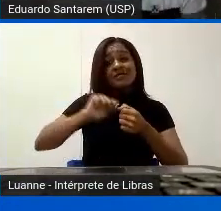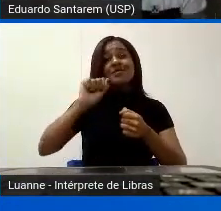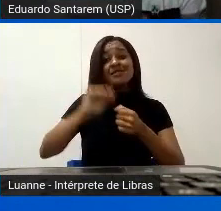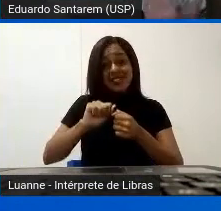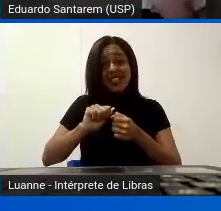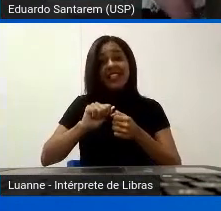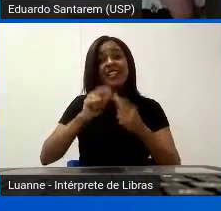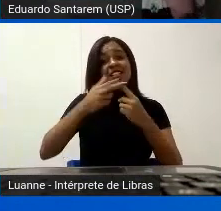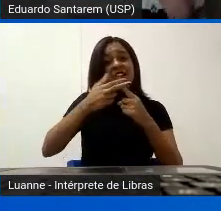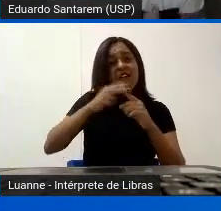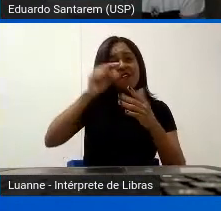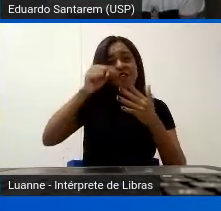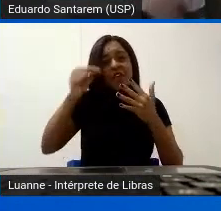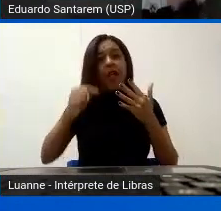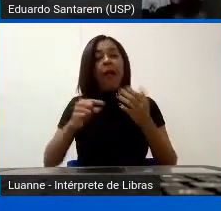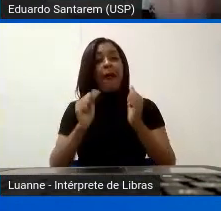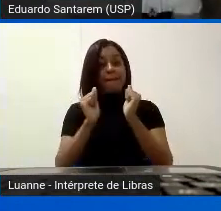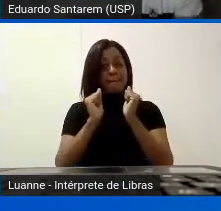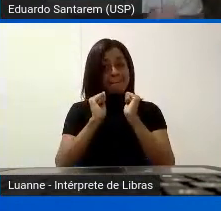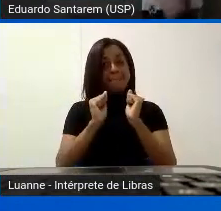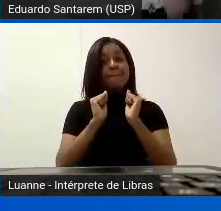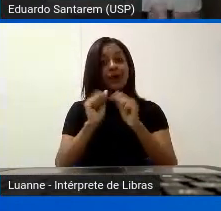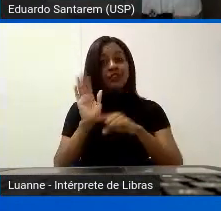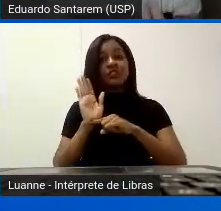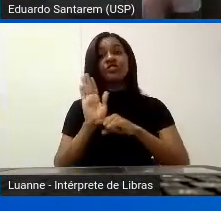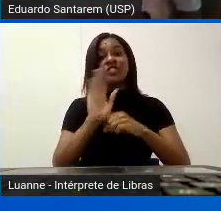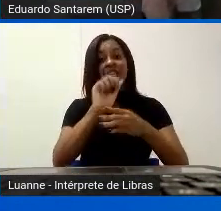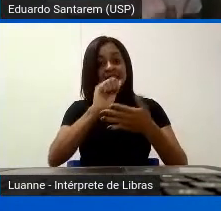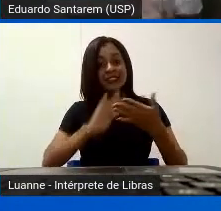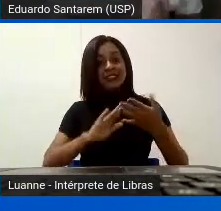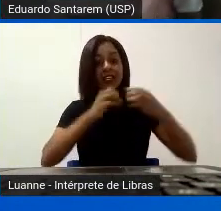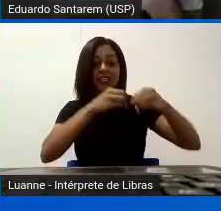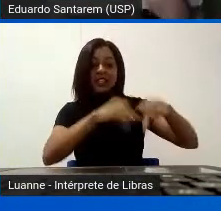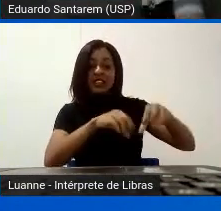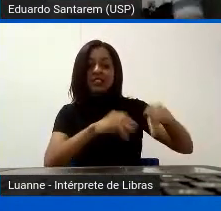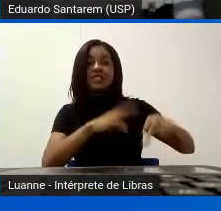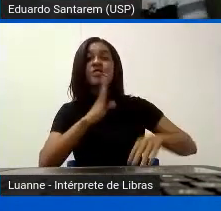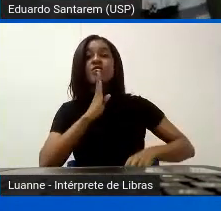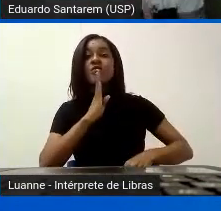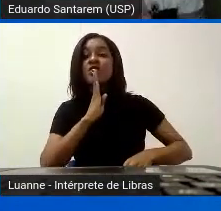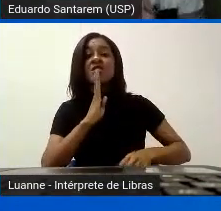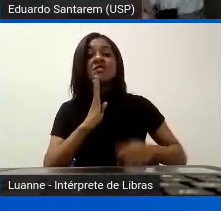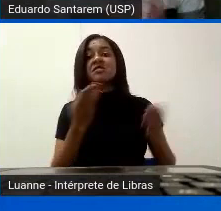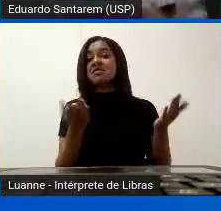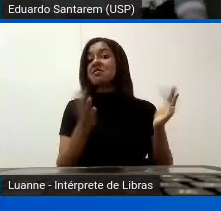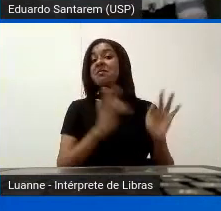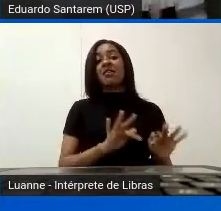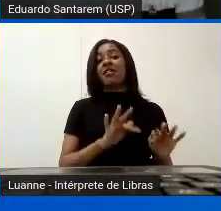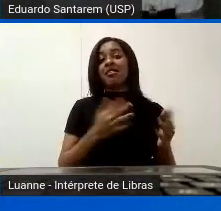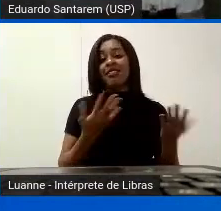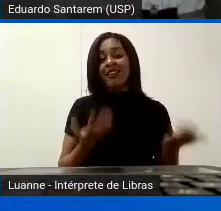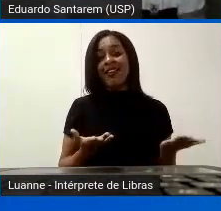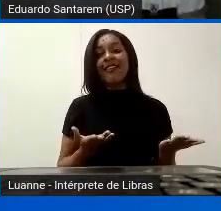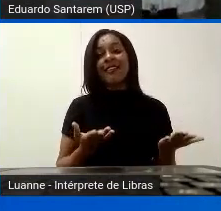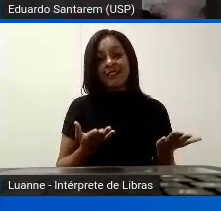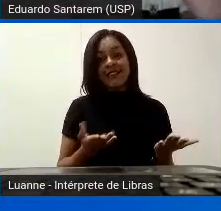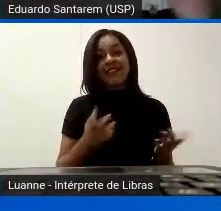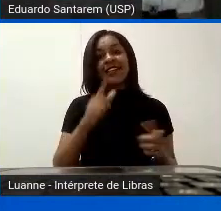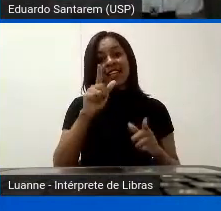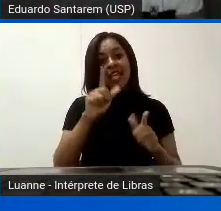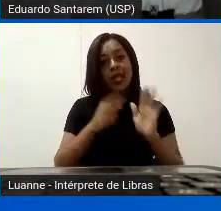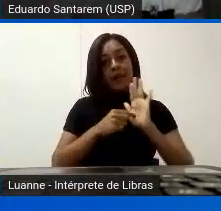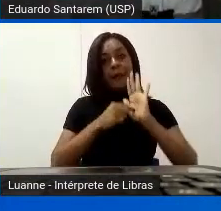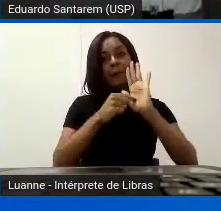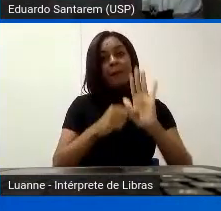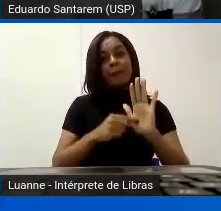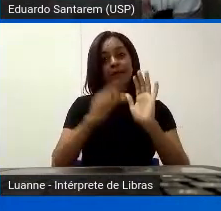no dia a dia né ajudar a atratividade ajudar no ensino ajudar no conhecimento enfim essa é uma ferramenta code.org que eu acho muito legal né Isso aqui